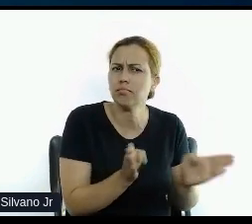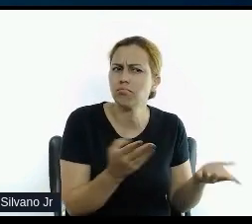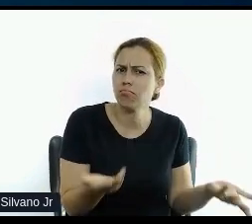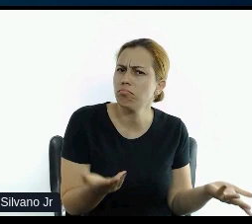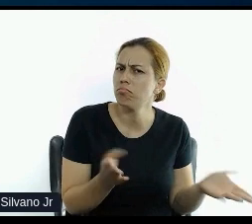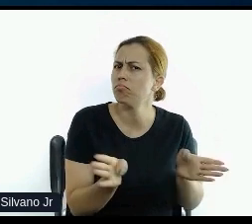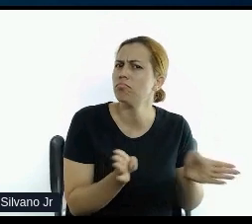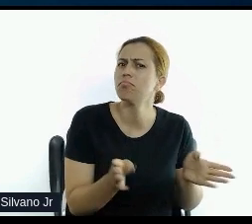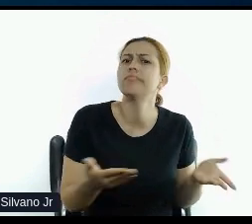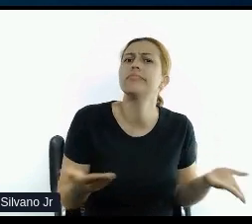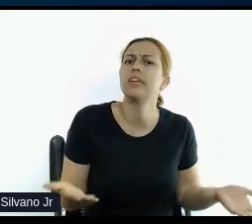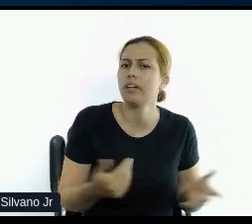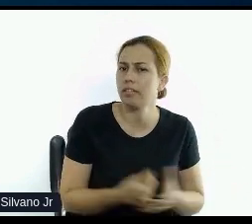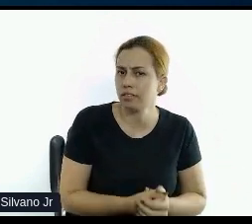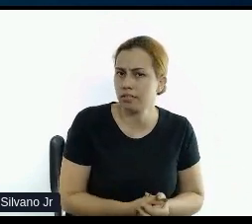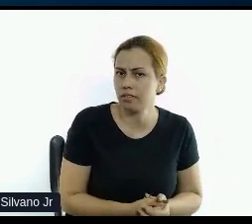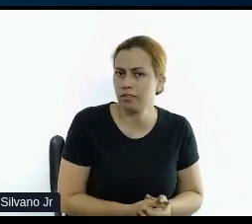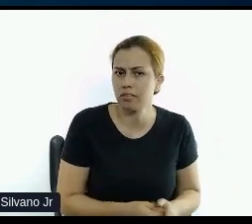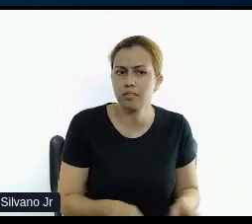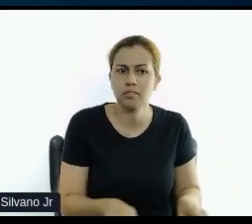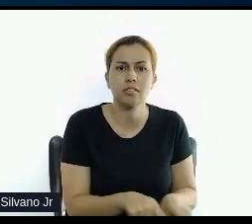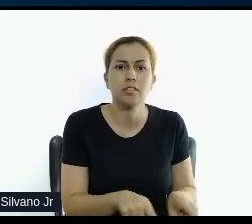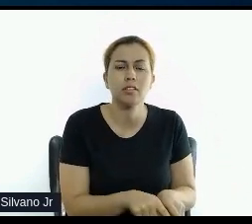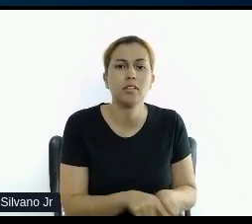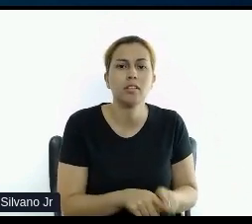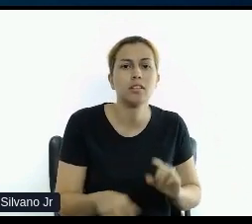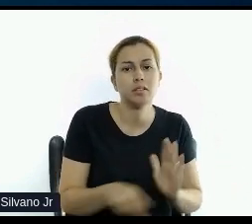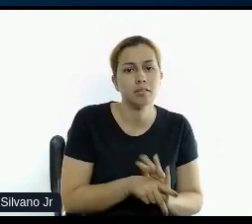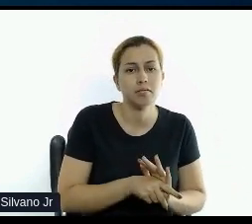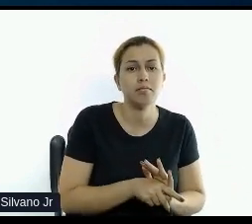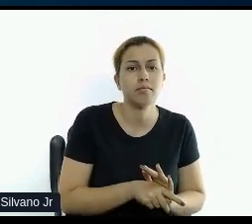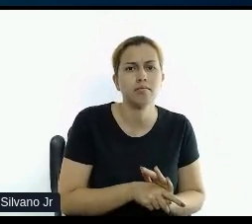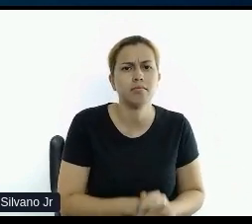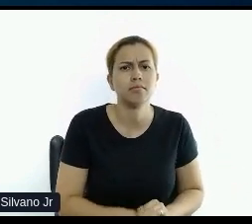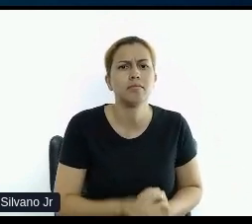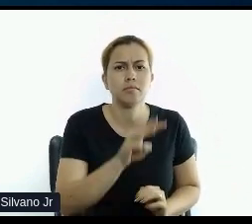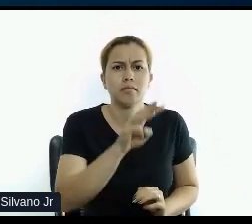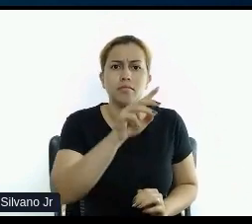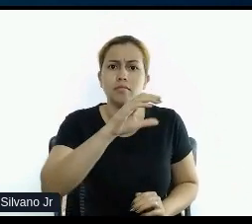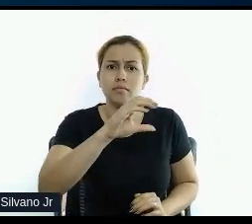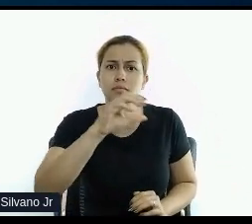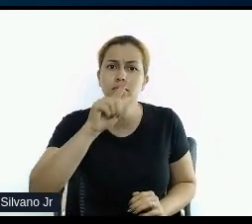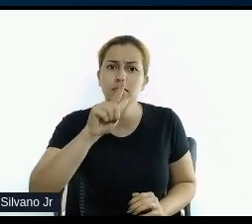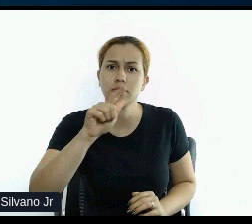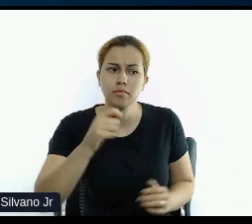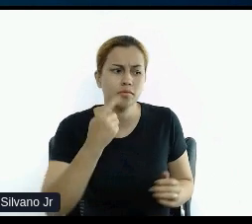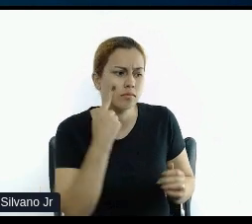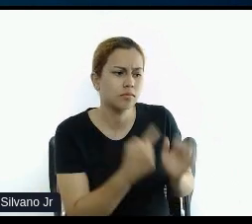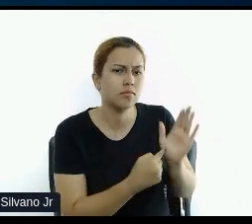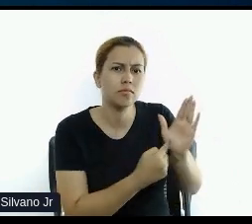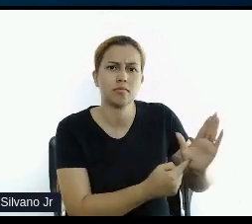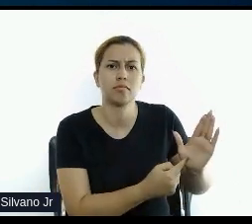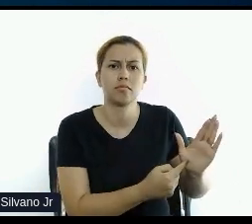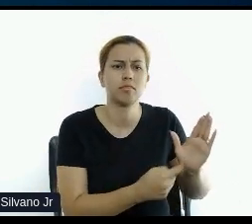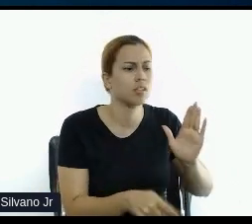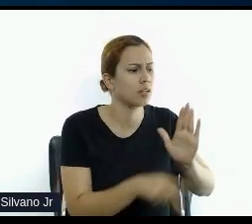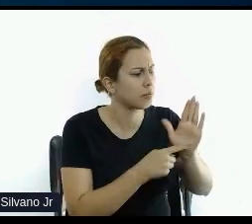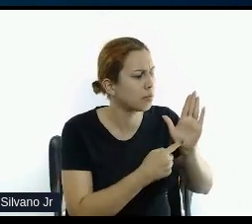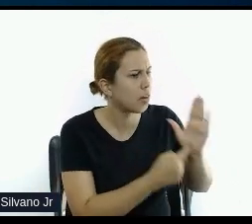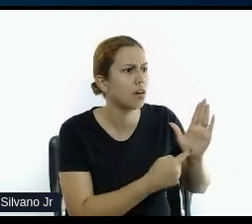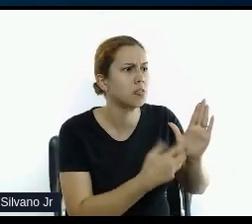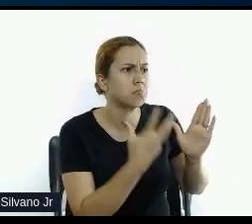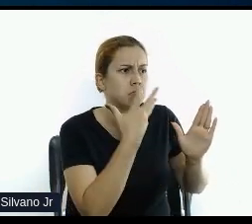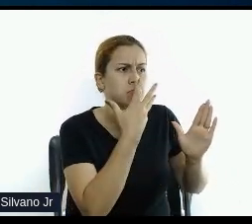e quanto a aspectos da WCAG, e a gente já começa a ver aqui pontos bem interessantes, que são